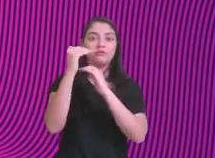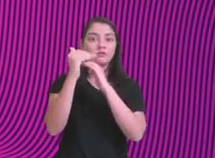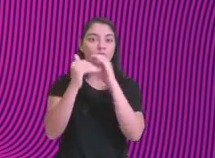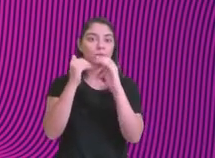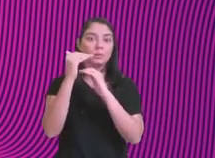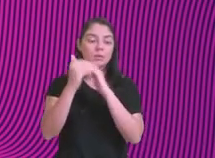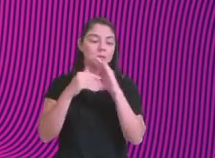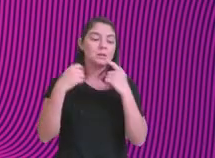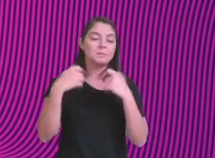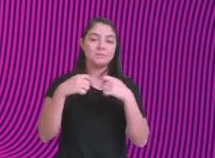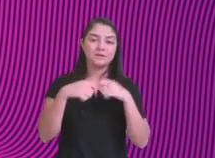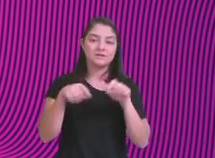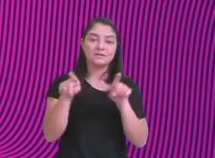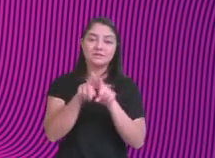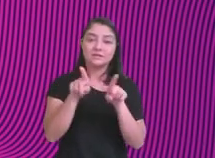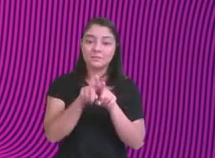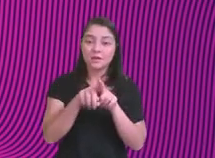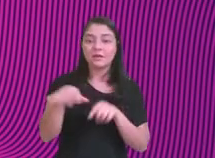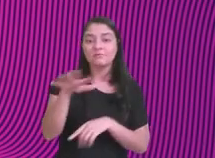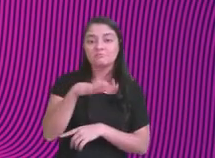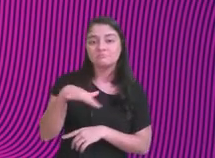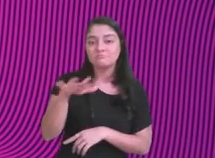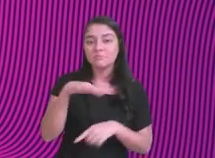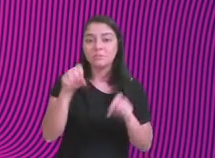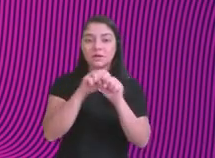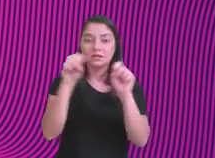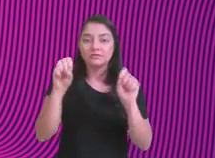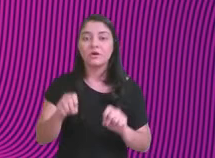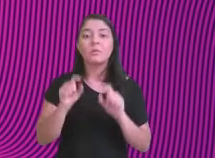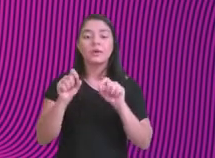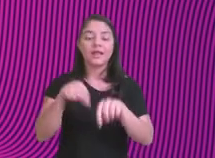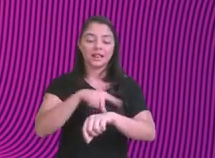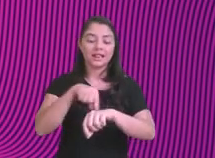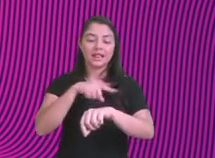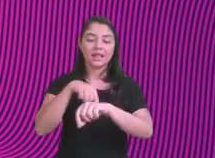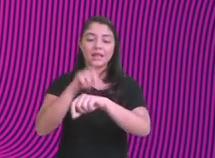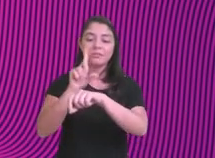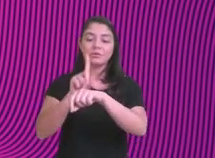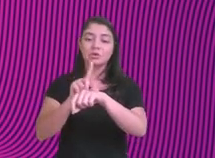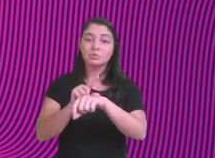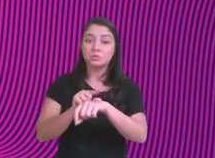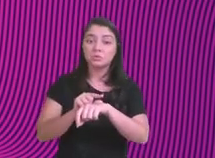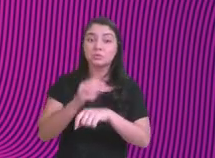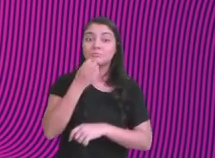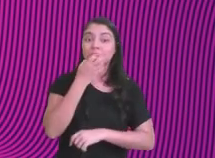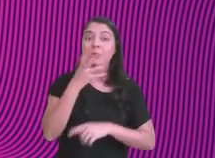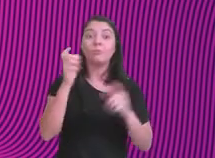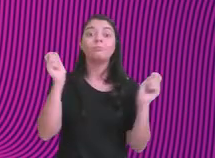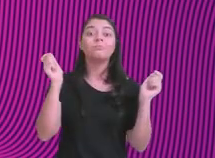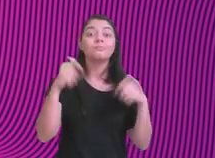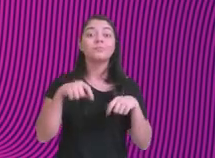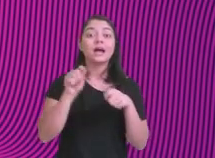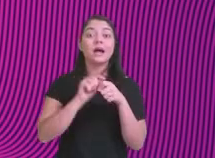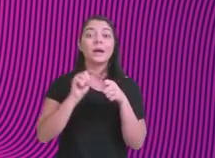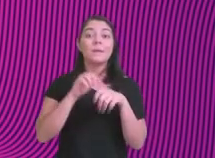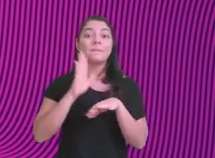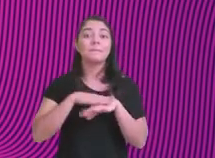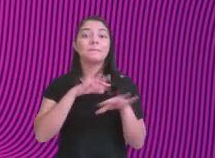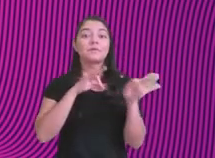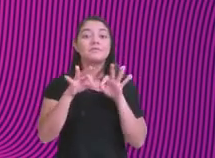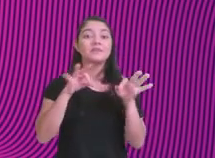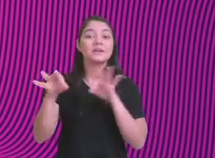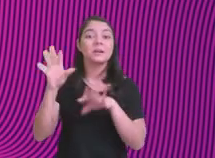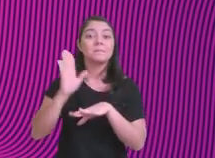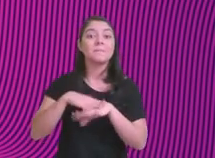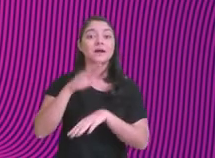agora plataformas, agora tecnologia 5G, né, diminuindo o tempo de latência, a gente vai poder até fazer mais intervenções